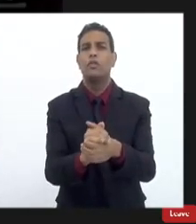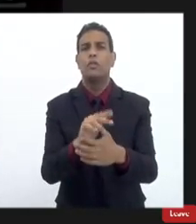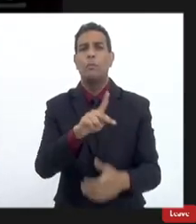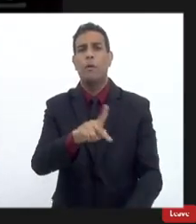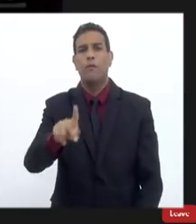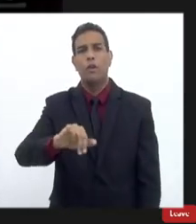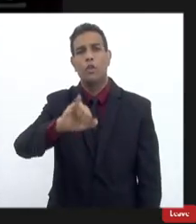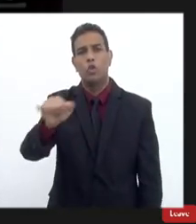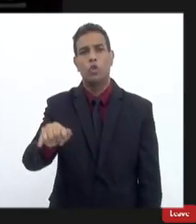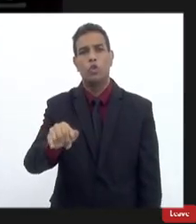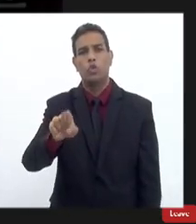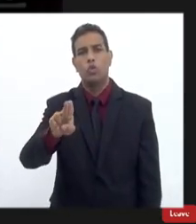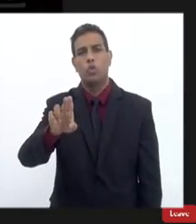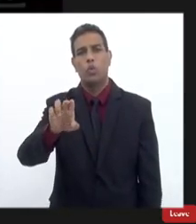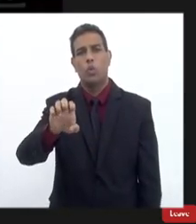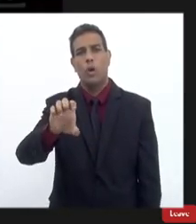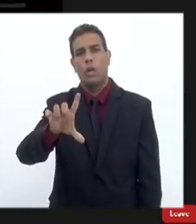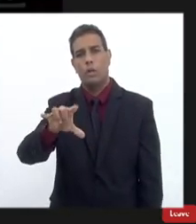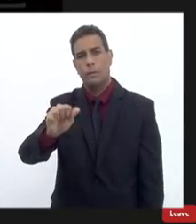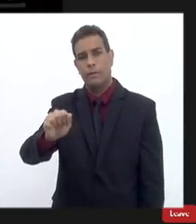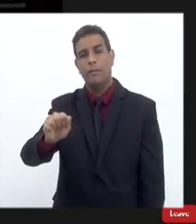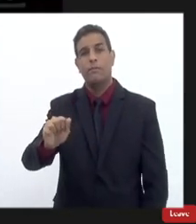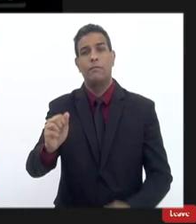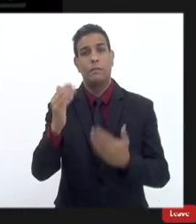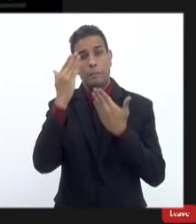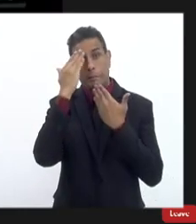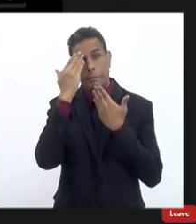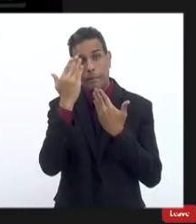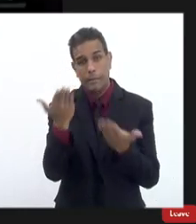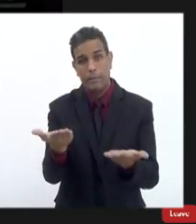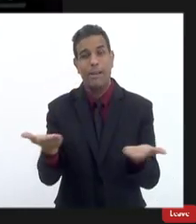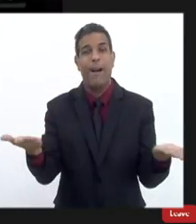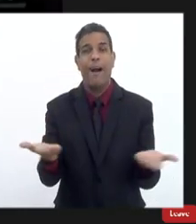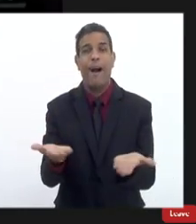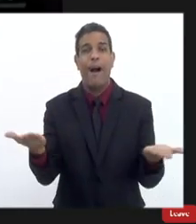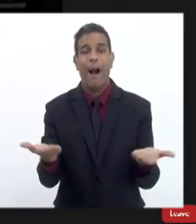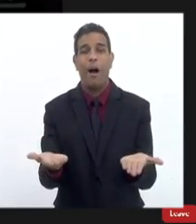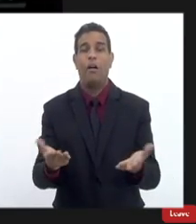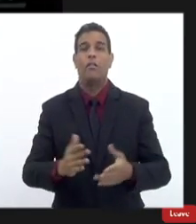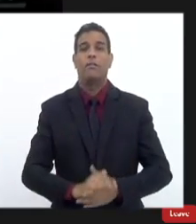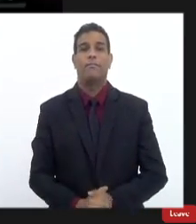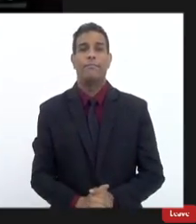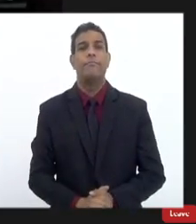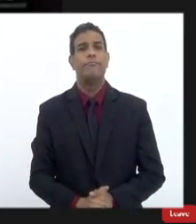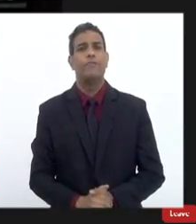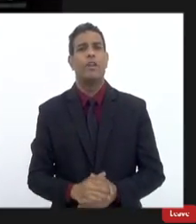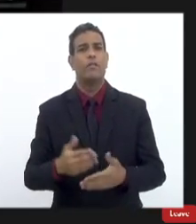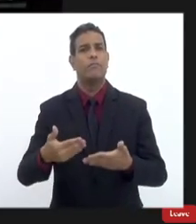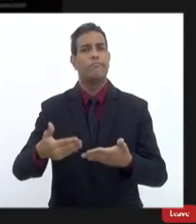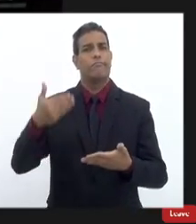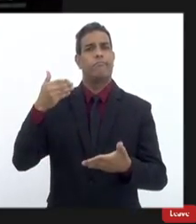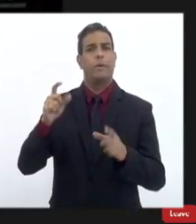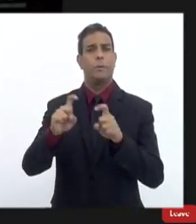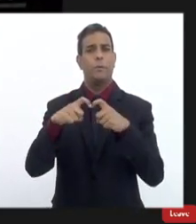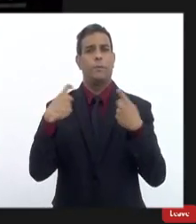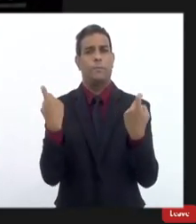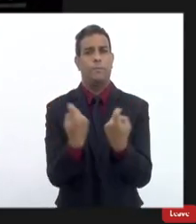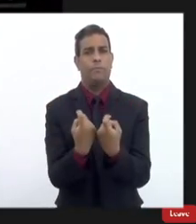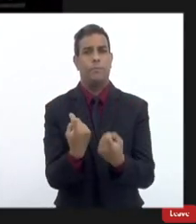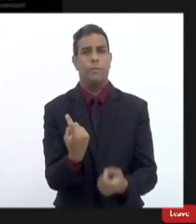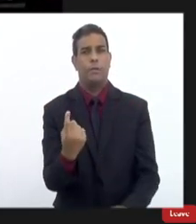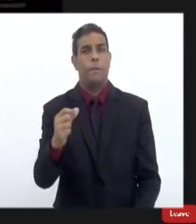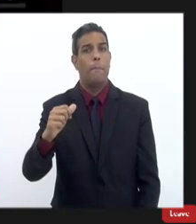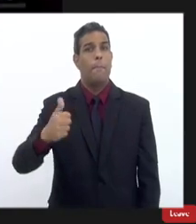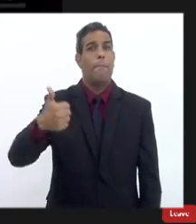de Educação, e agradecer que nós tivemos recente, inclusive, uma reunião onde no dia 1º